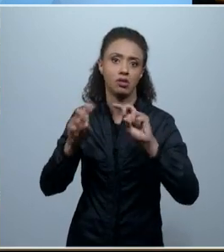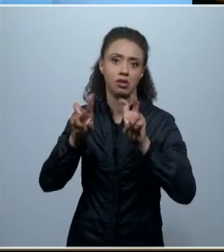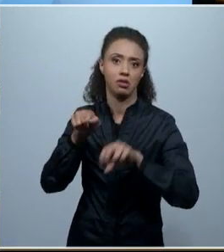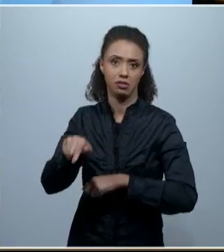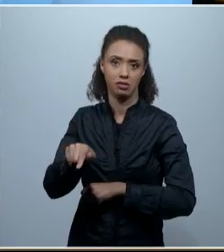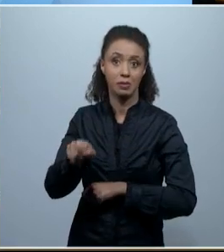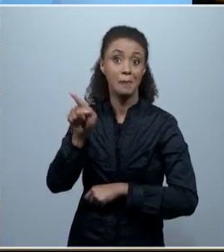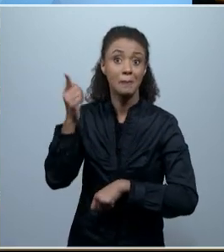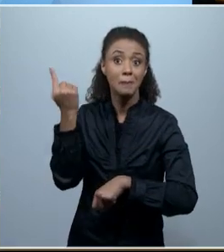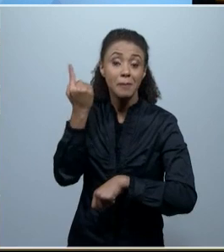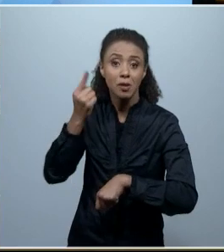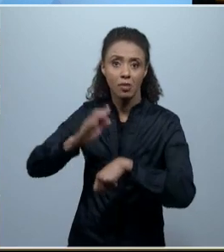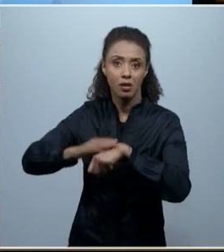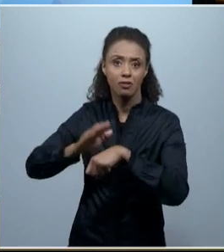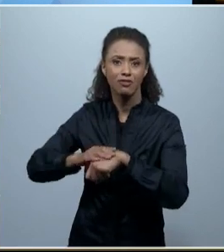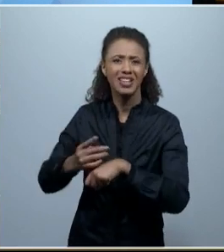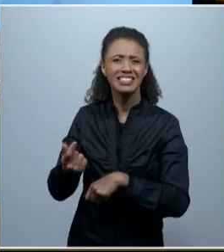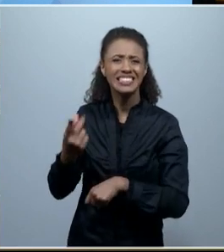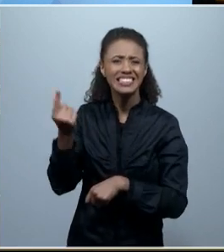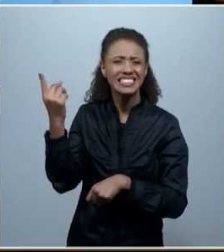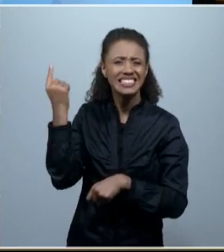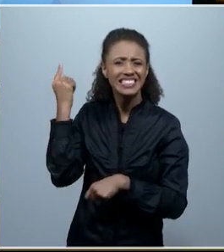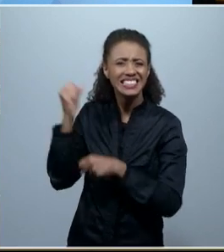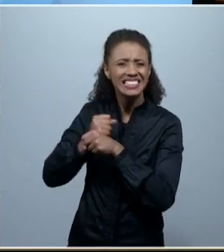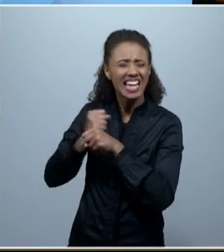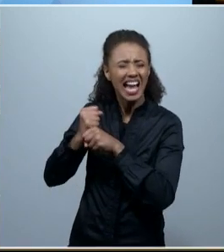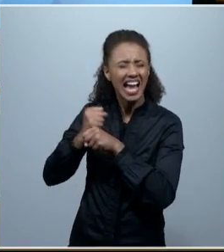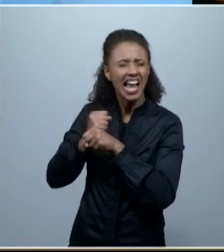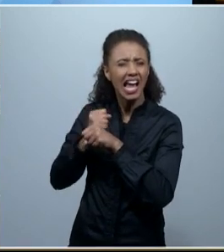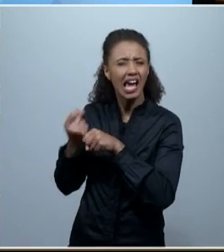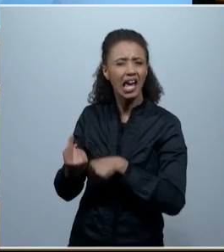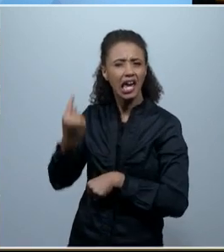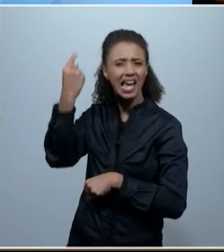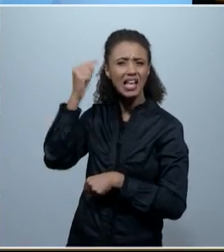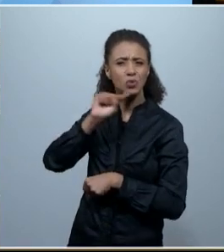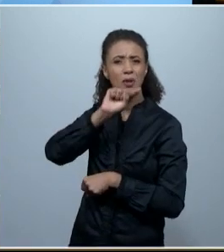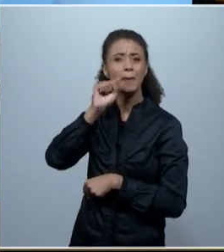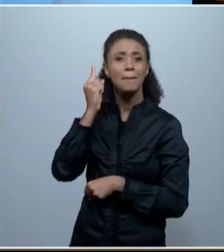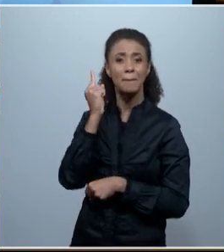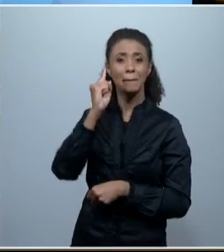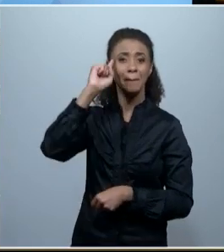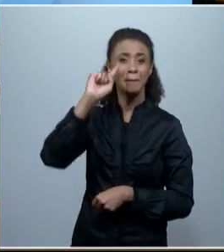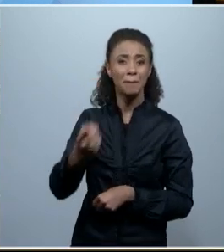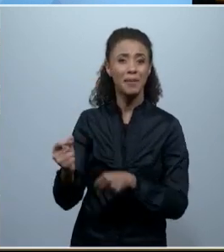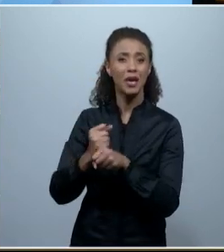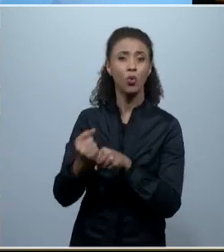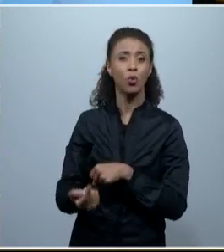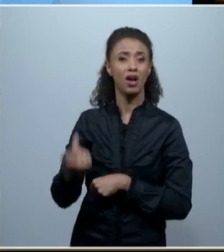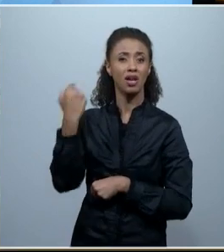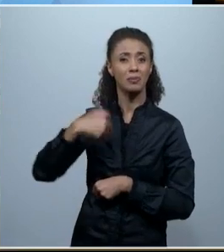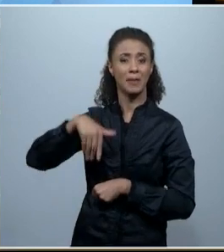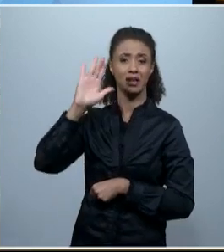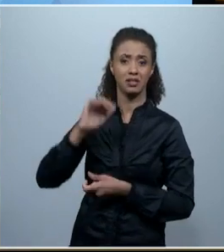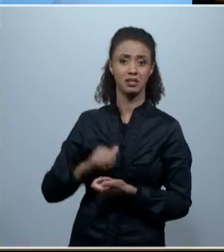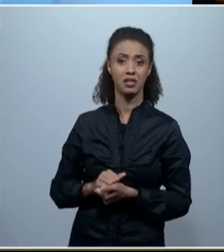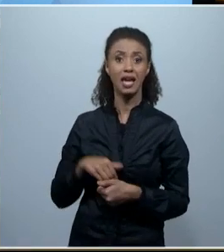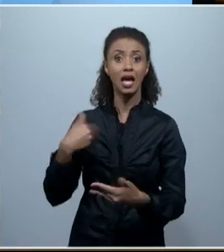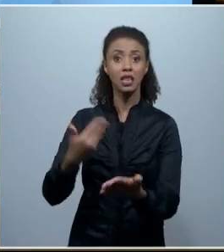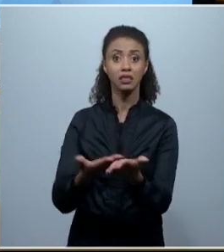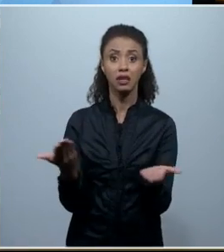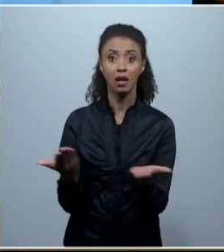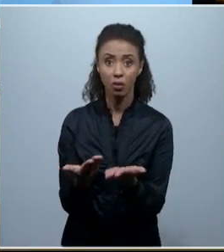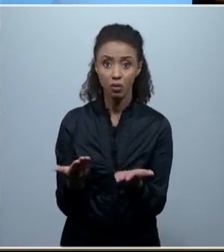há milhares de anos certo e este livro é bem legível até hoje e isso não acontece